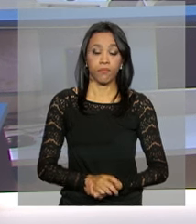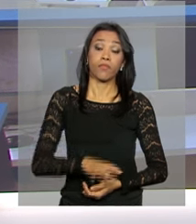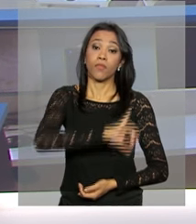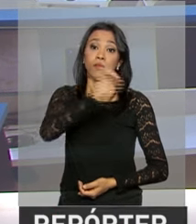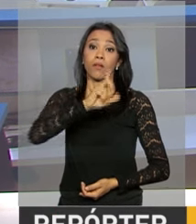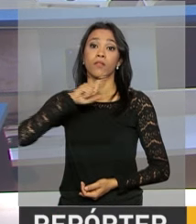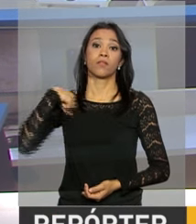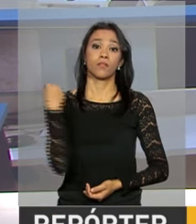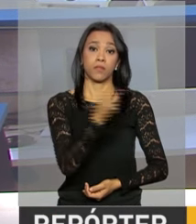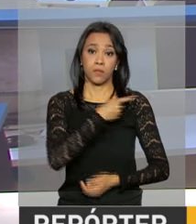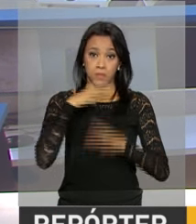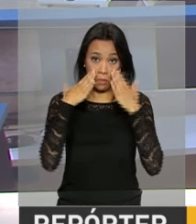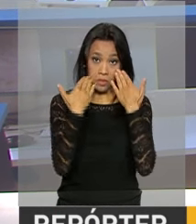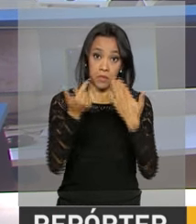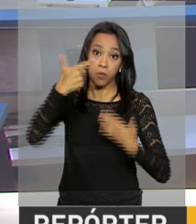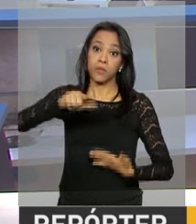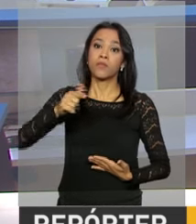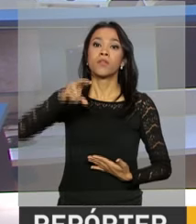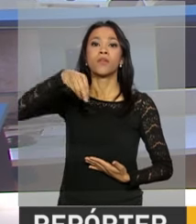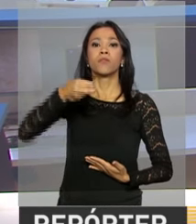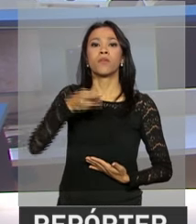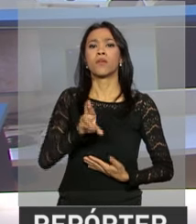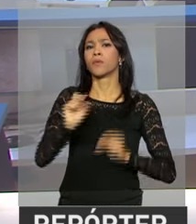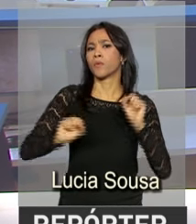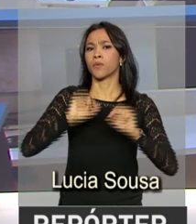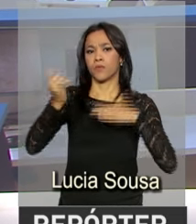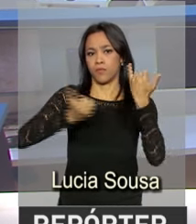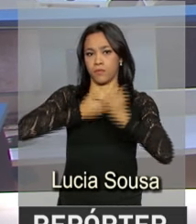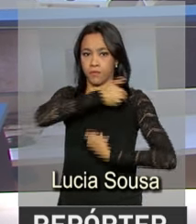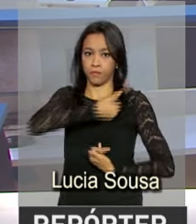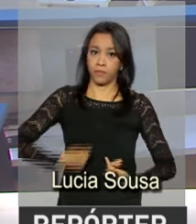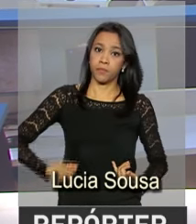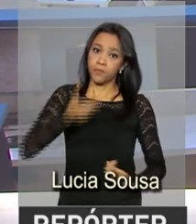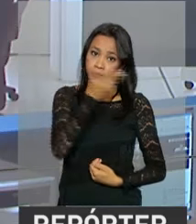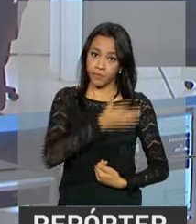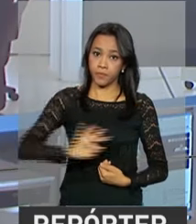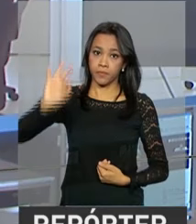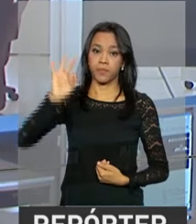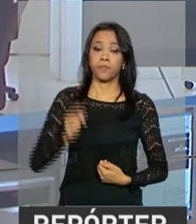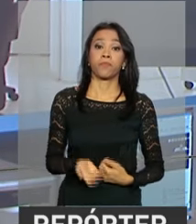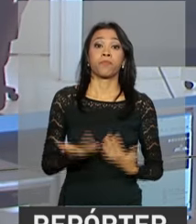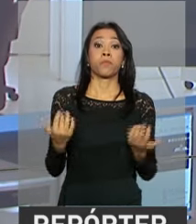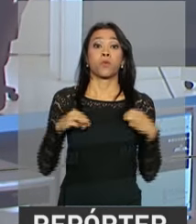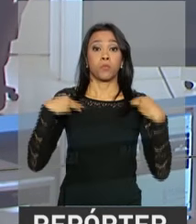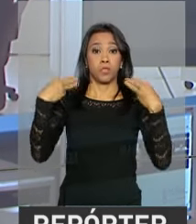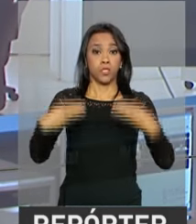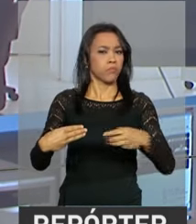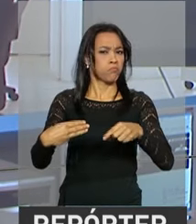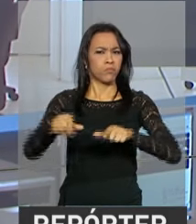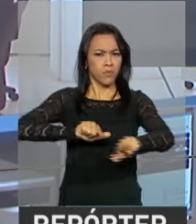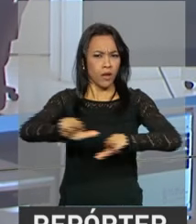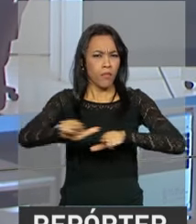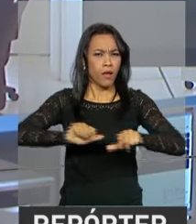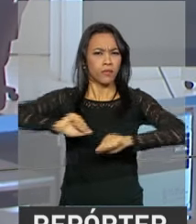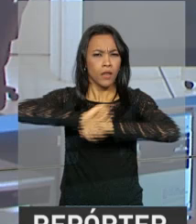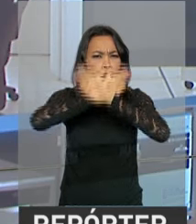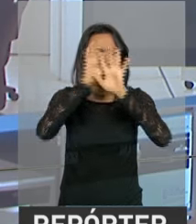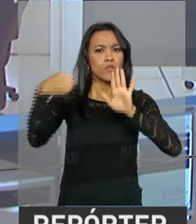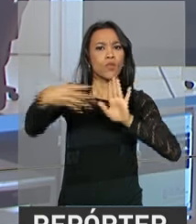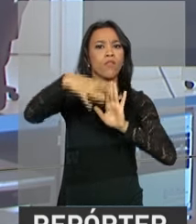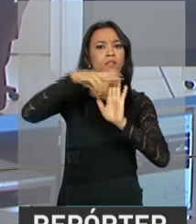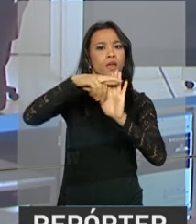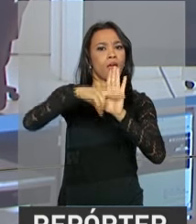Olá estamos de volta com mais uma edição do repórter NBR com as notícias do governo federal o Ministério do Trabalho esclarece que as novas